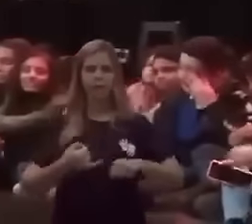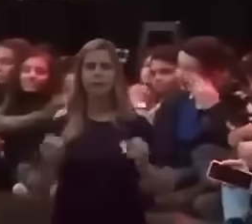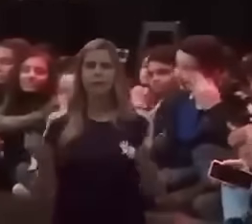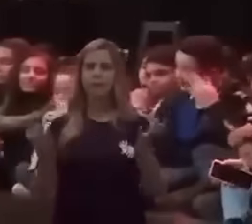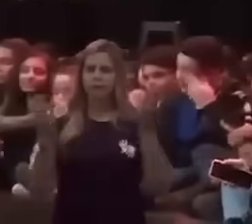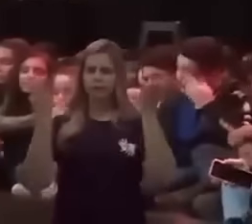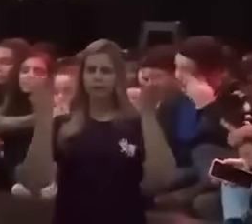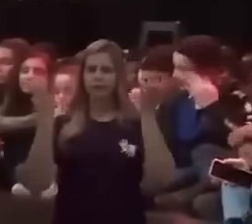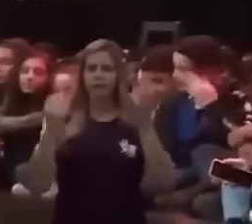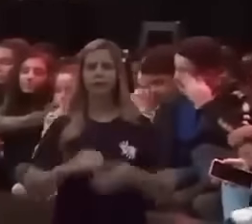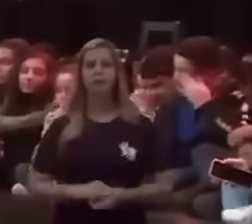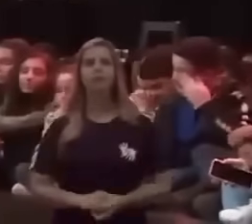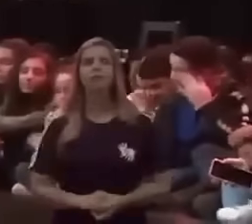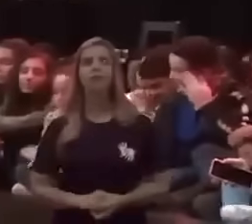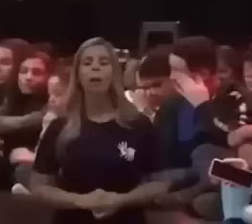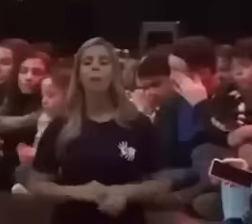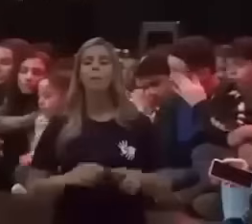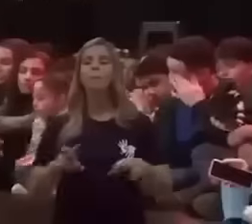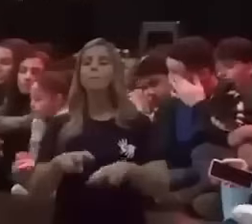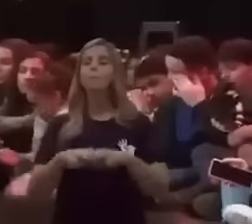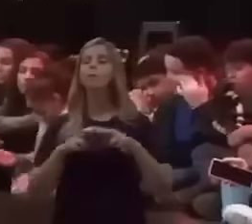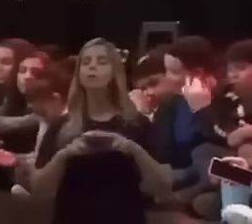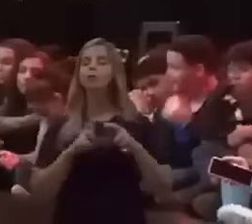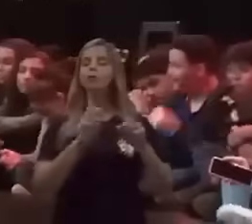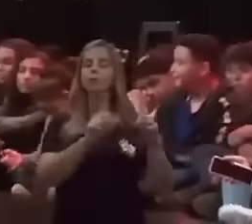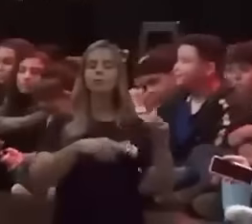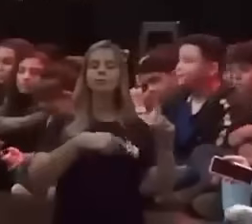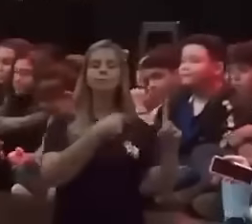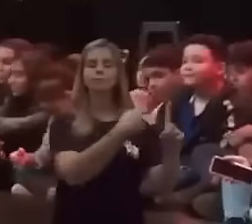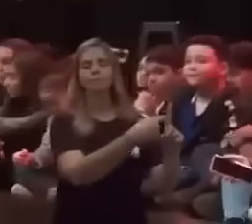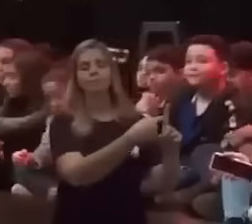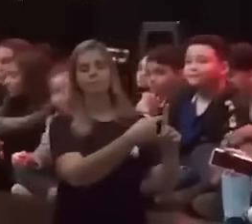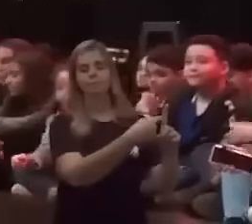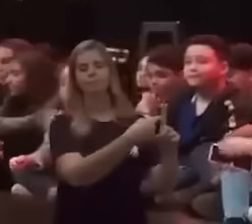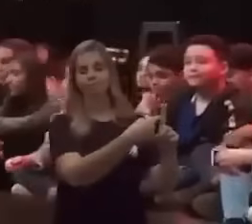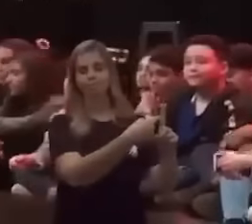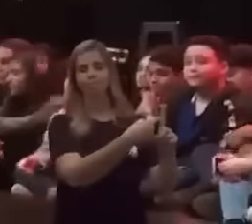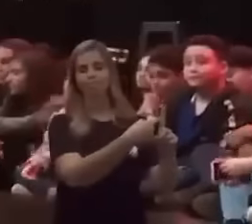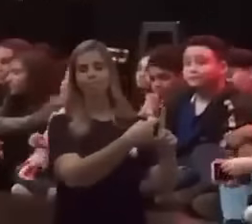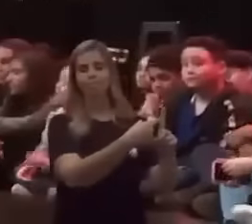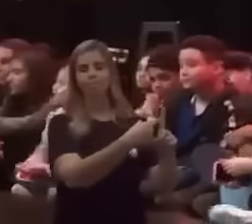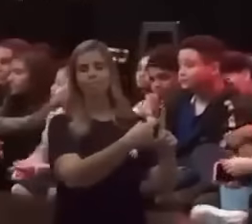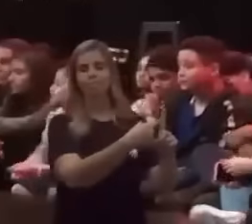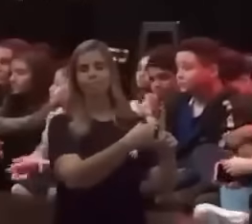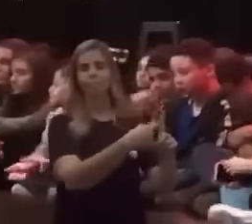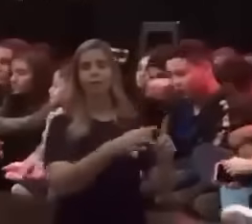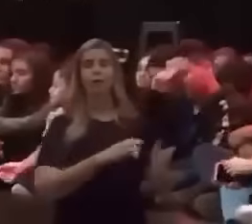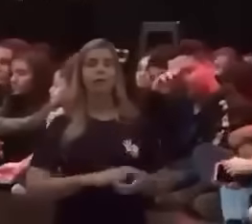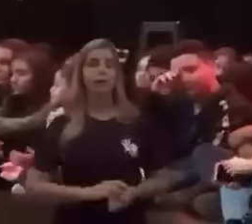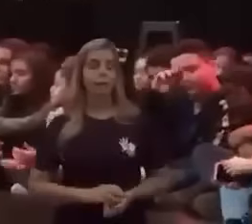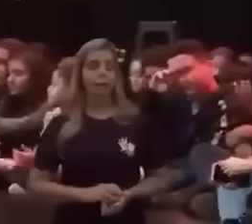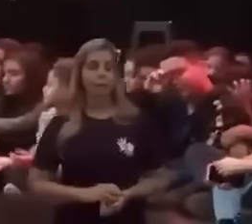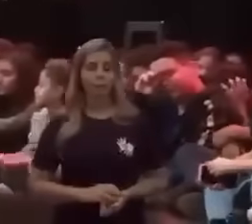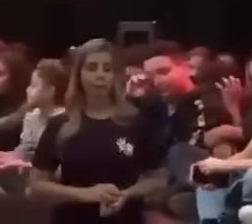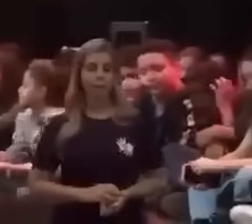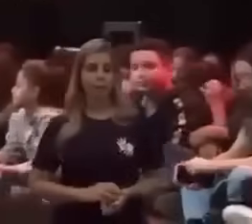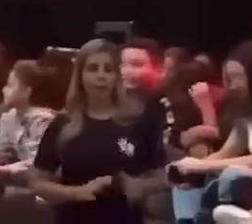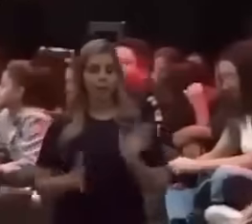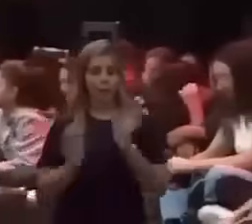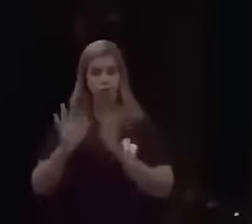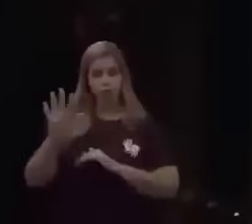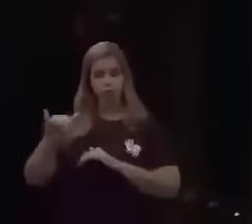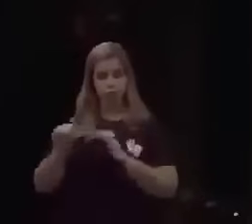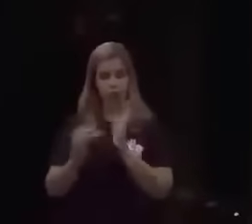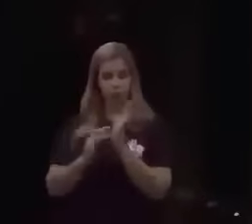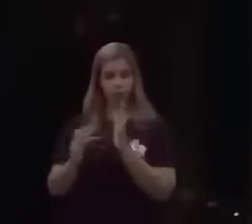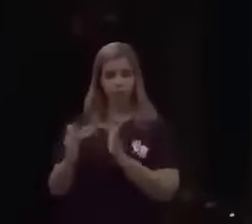crucificado. E quando Pedro escuta isso, diz o texto, que ele chama Jesus à parte e diz, Jesus, vem cá um